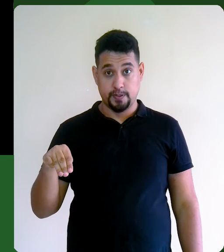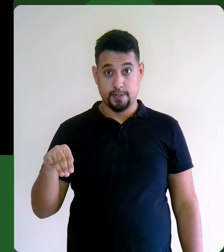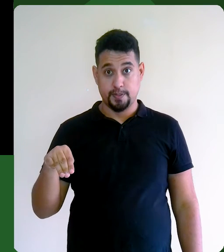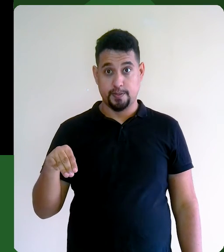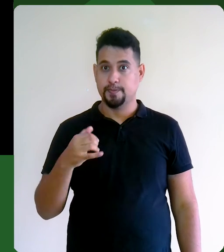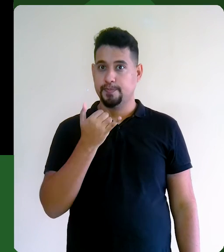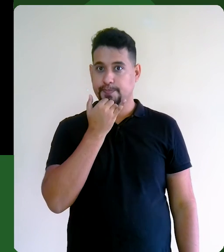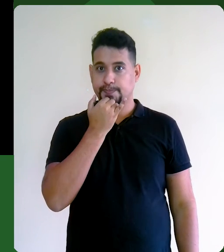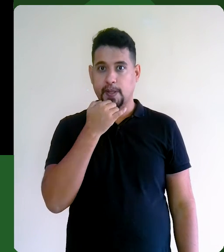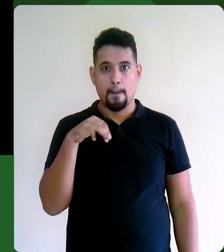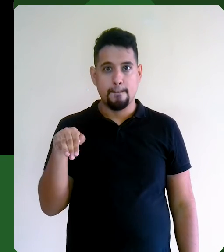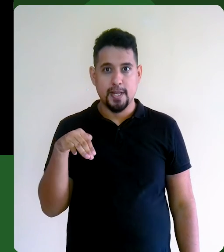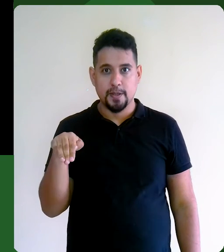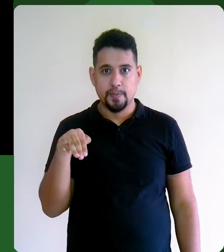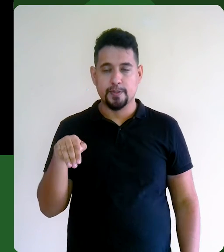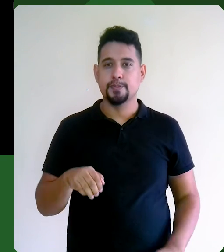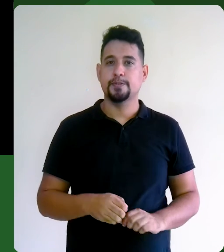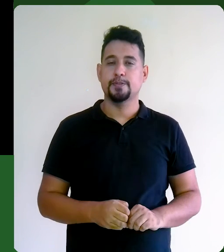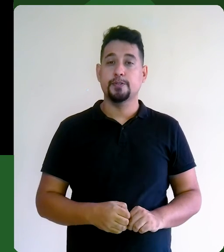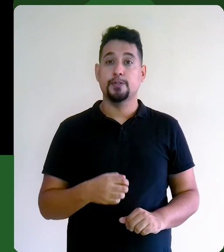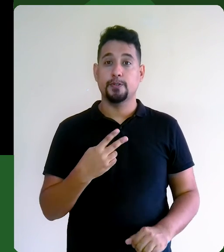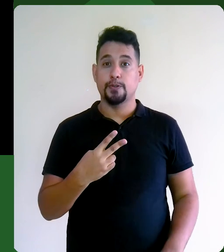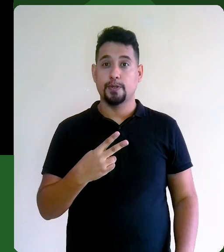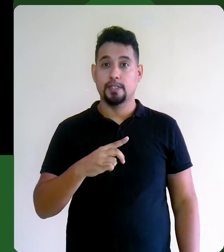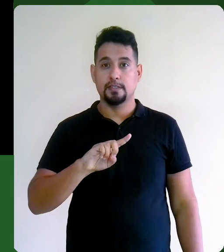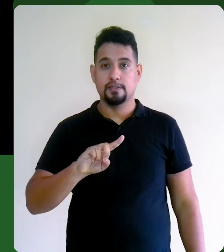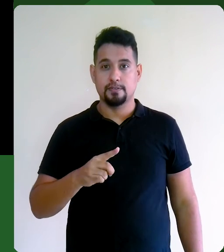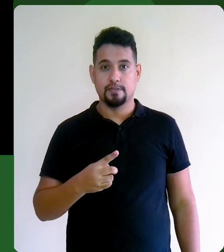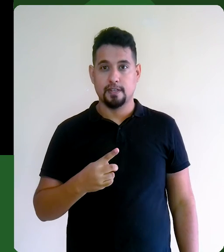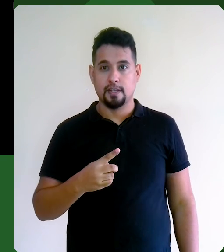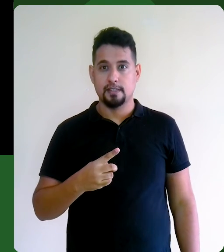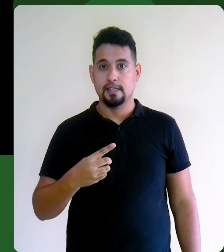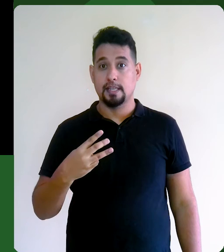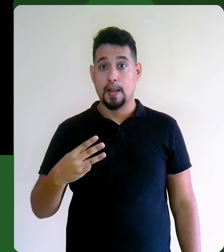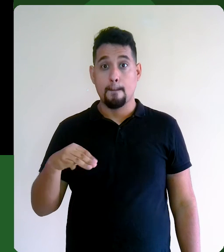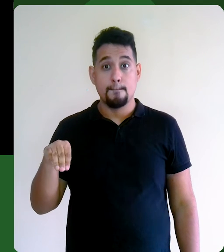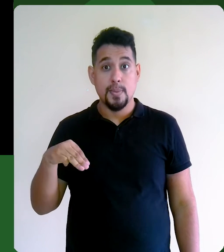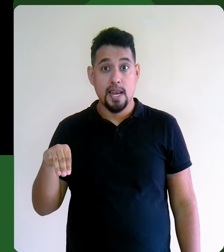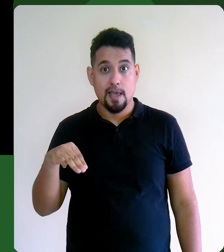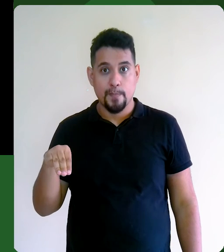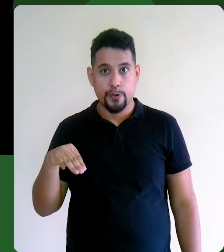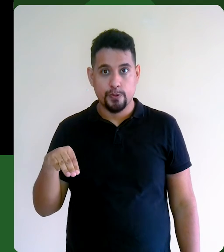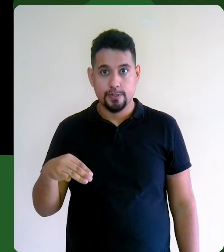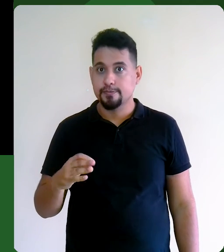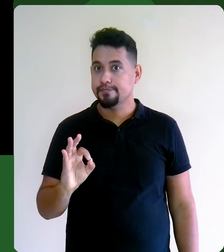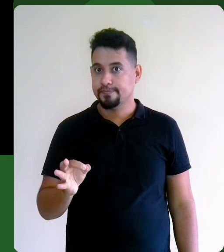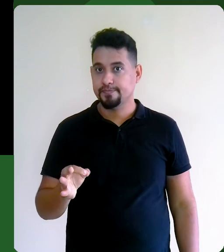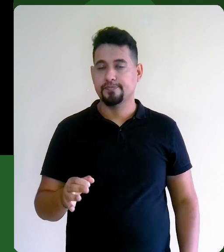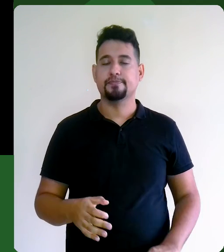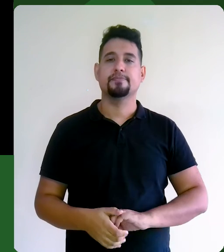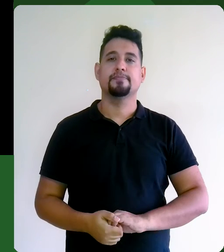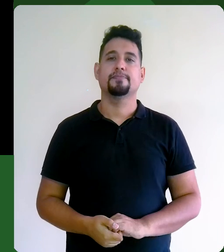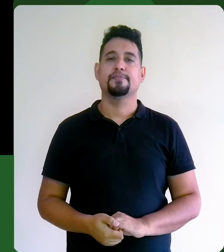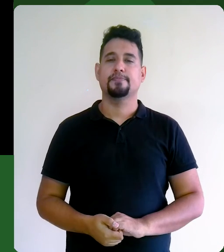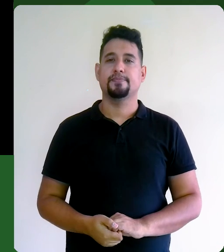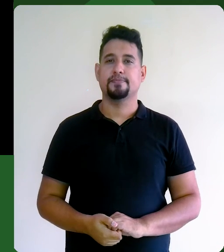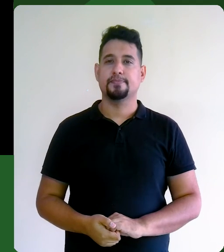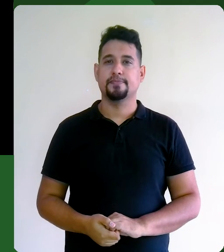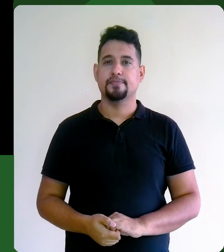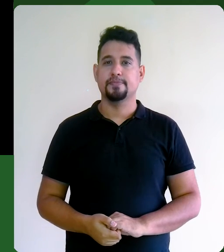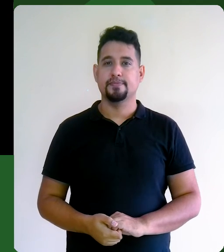e 3 milímetros. 2 centímetros e 3